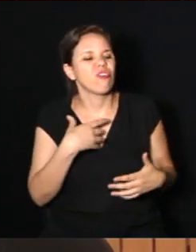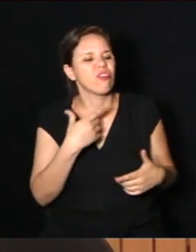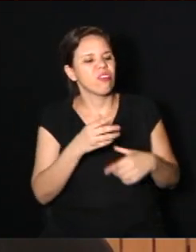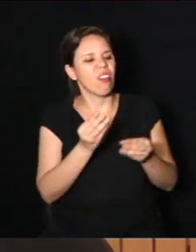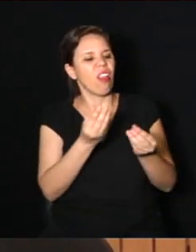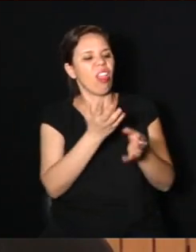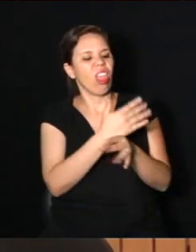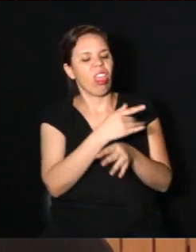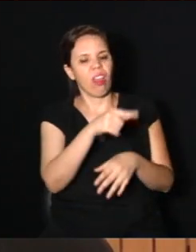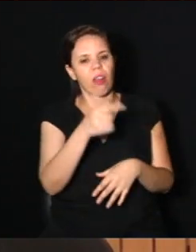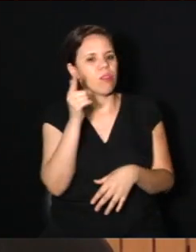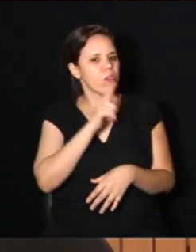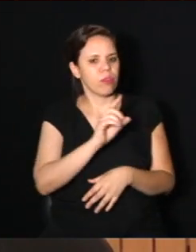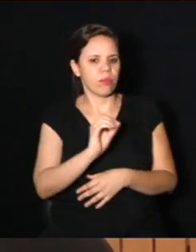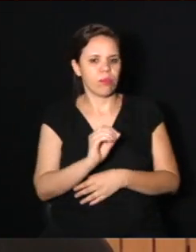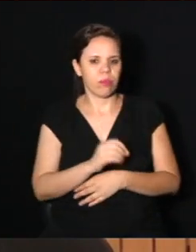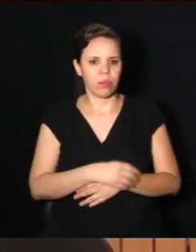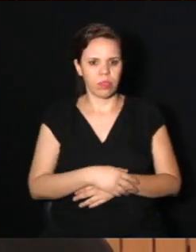Não conseguindo